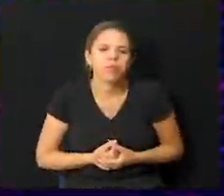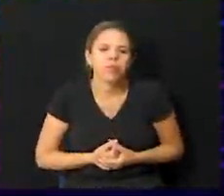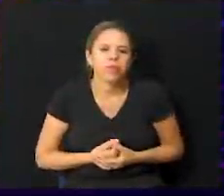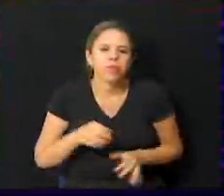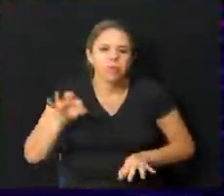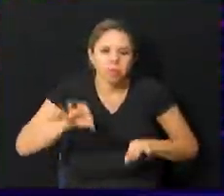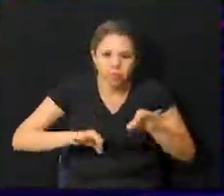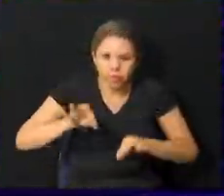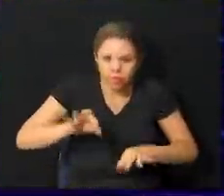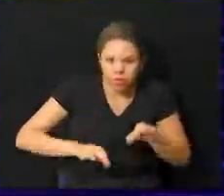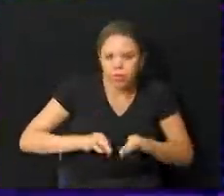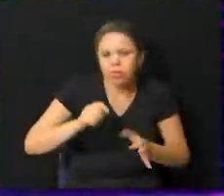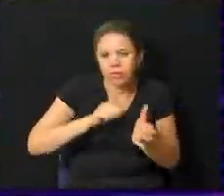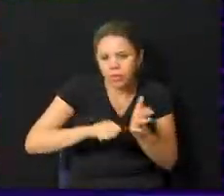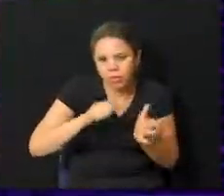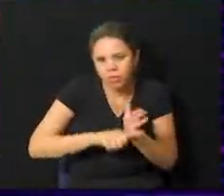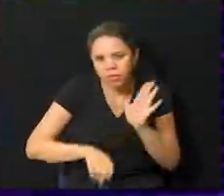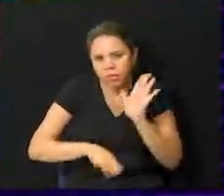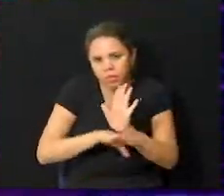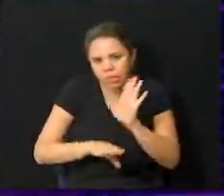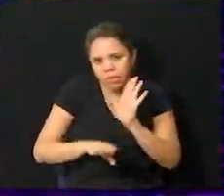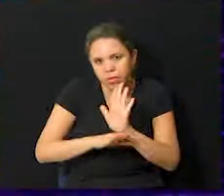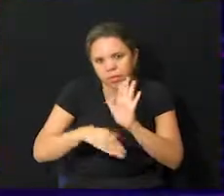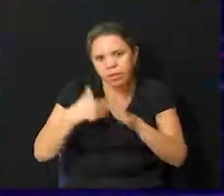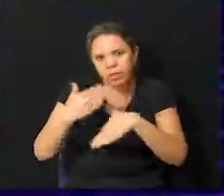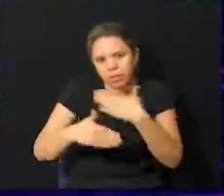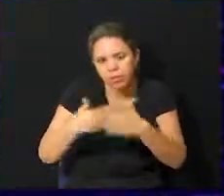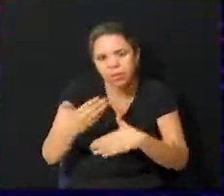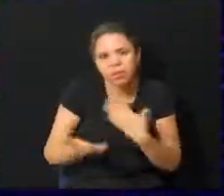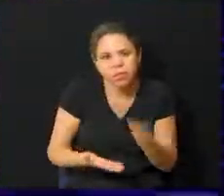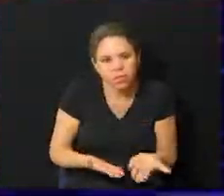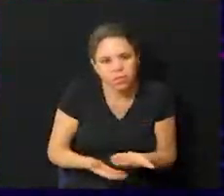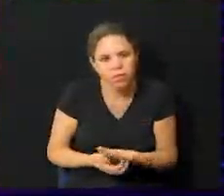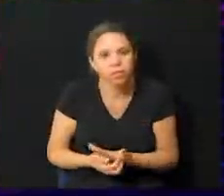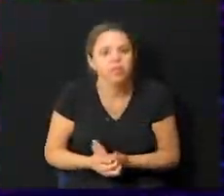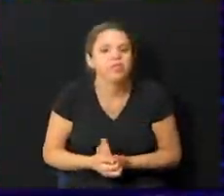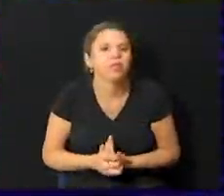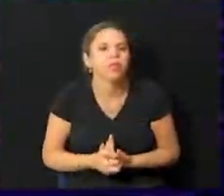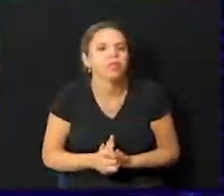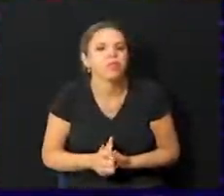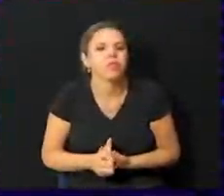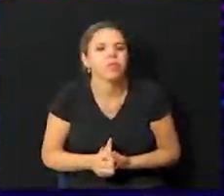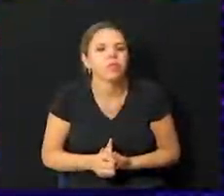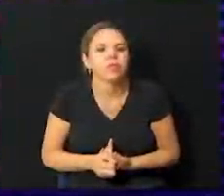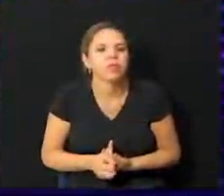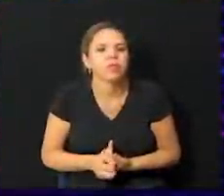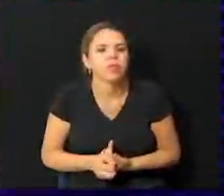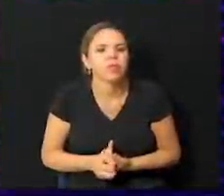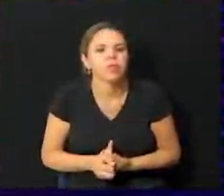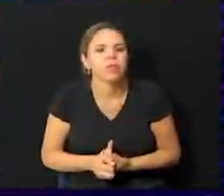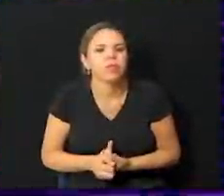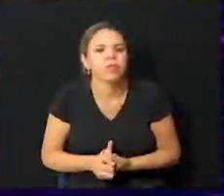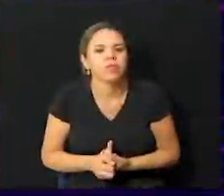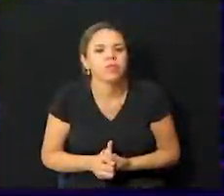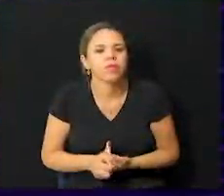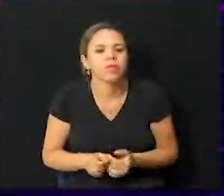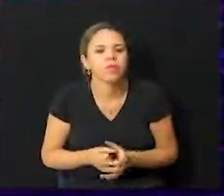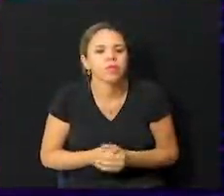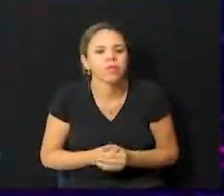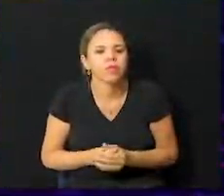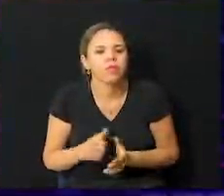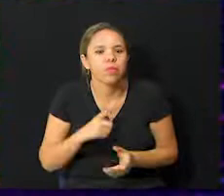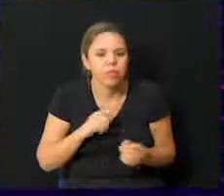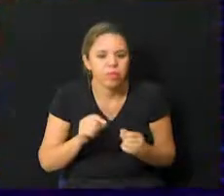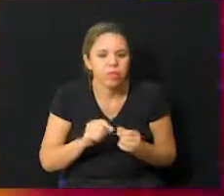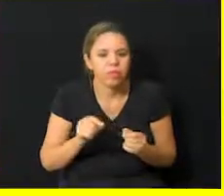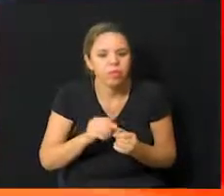muitas oficinas de escrita que ajudam nos processos criativos, né? Dão starts para a gente. E eu tenho